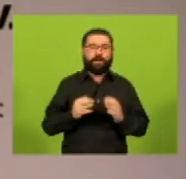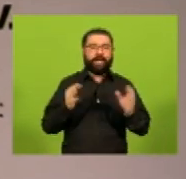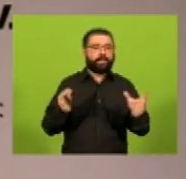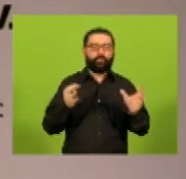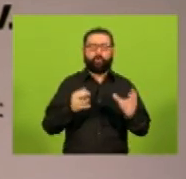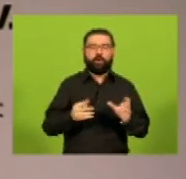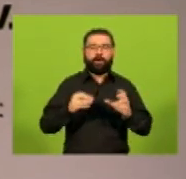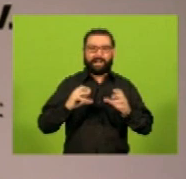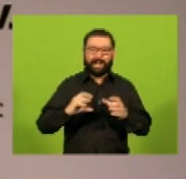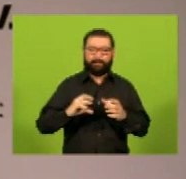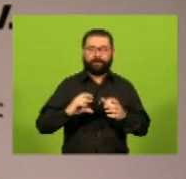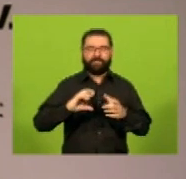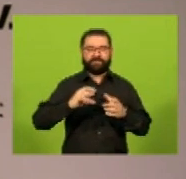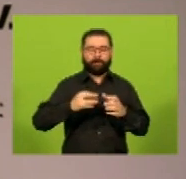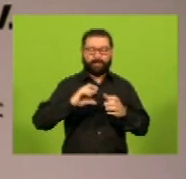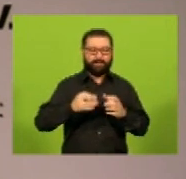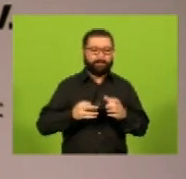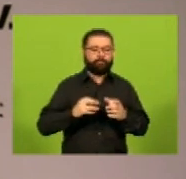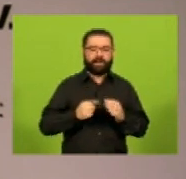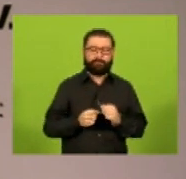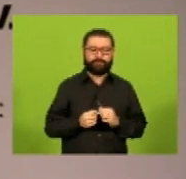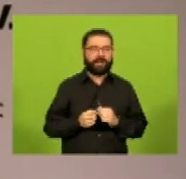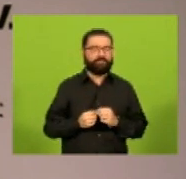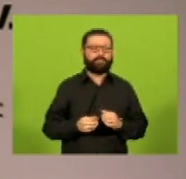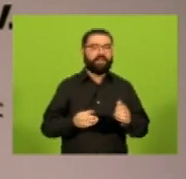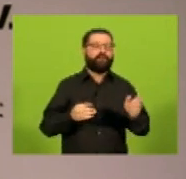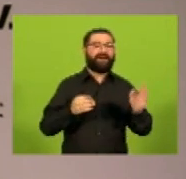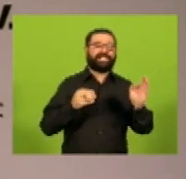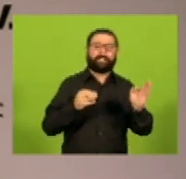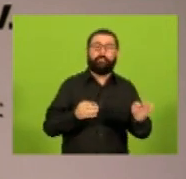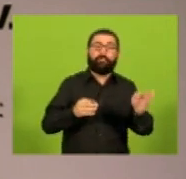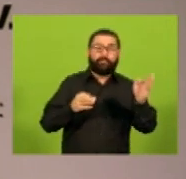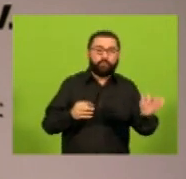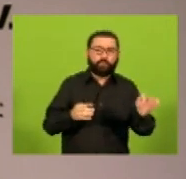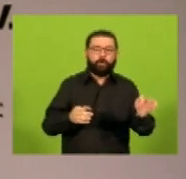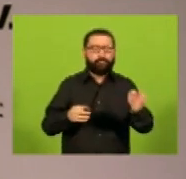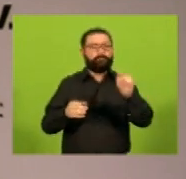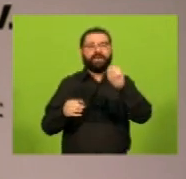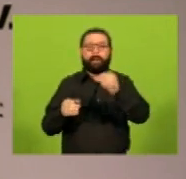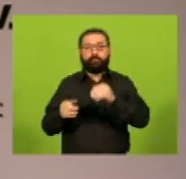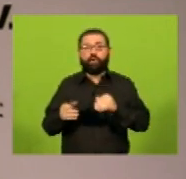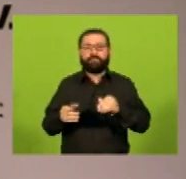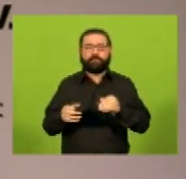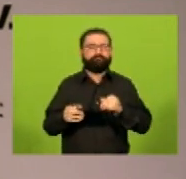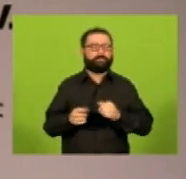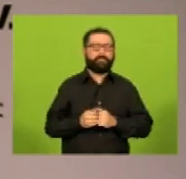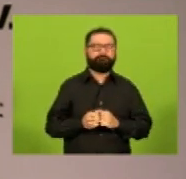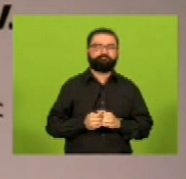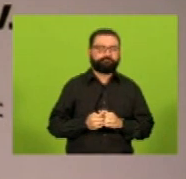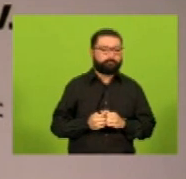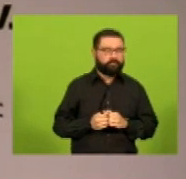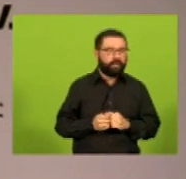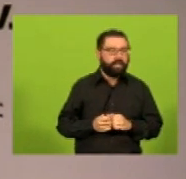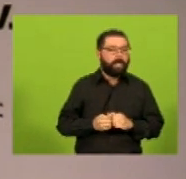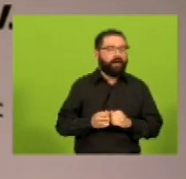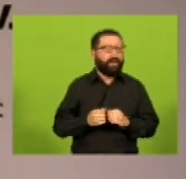parafusado entre o corpo e a capa que estão ali parafusados, vai estar o filtro e a ponta,